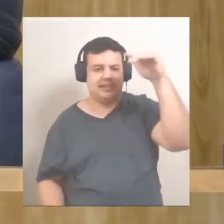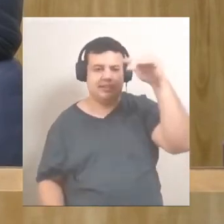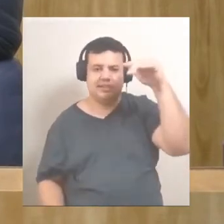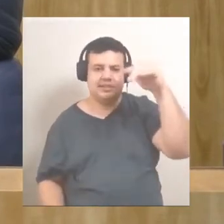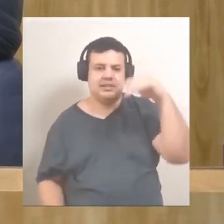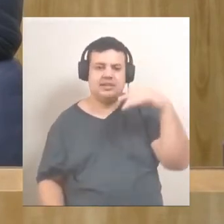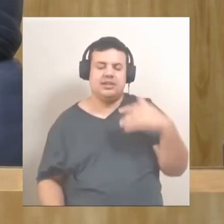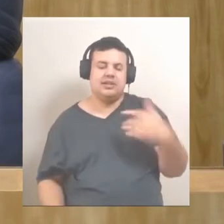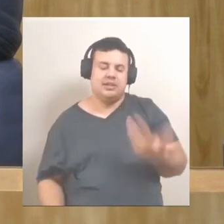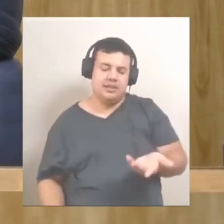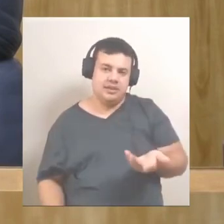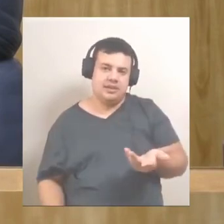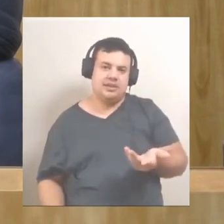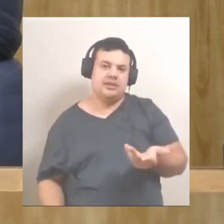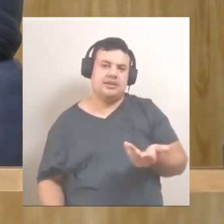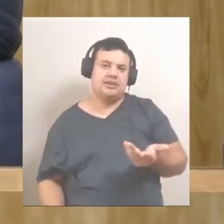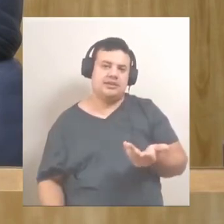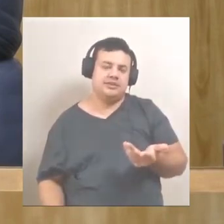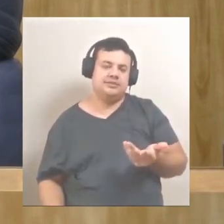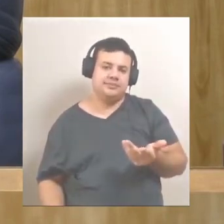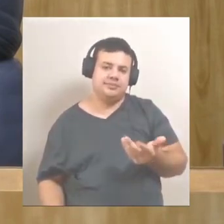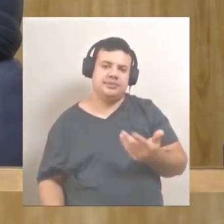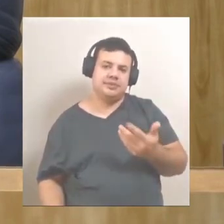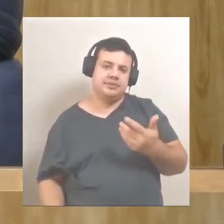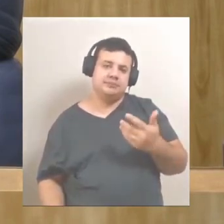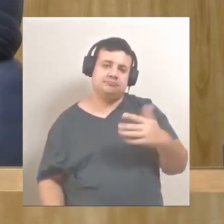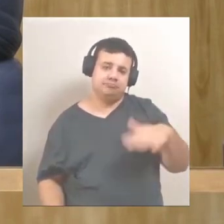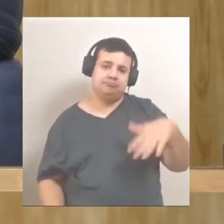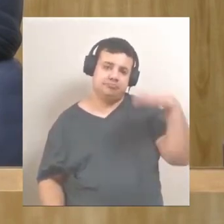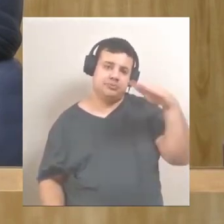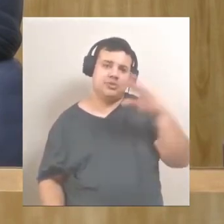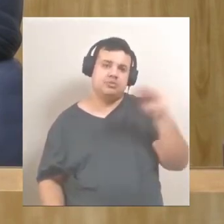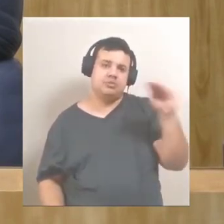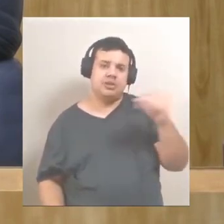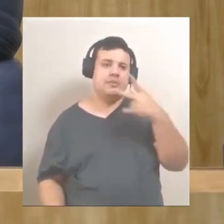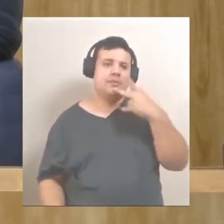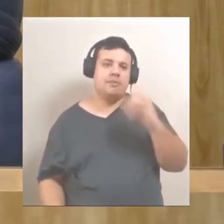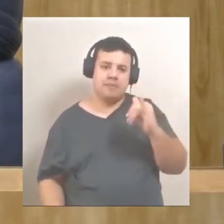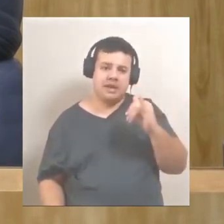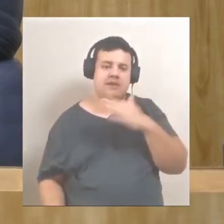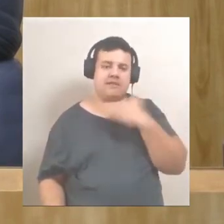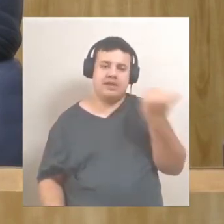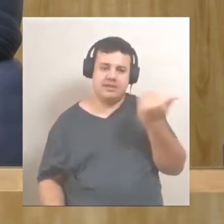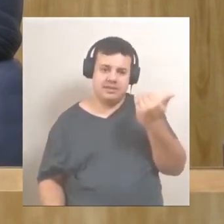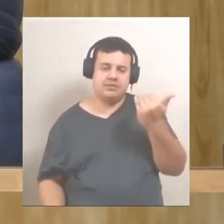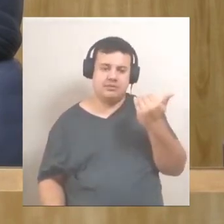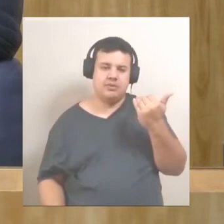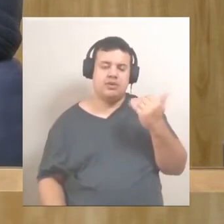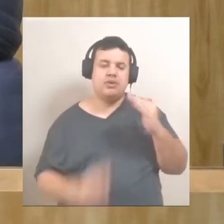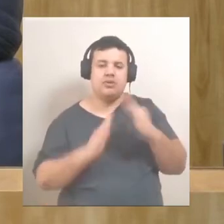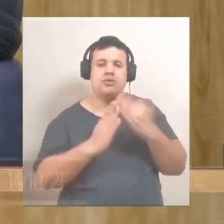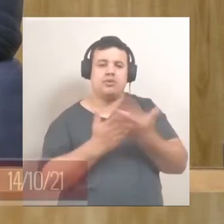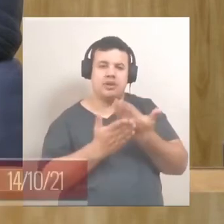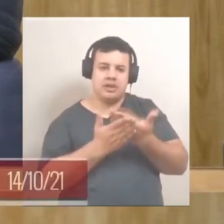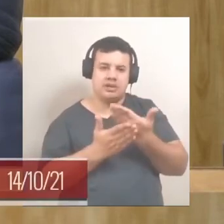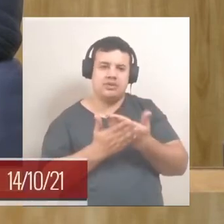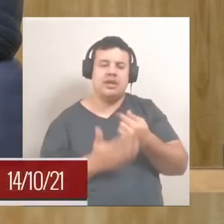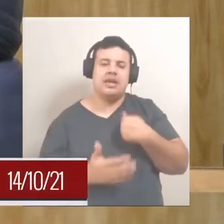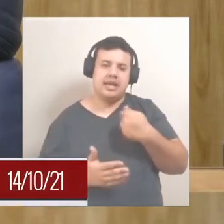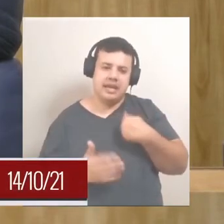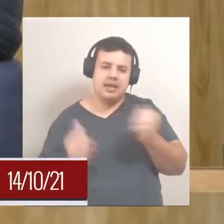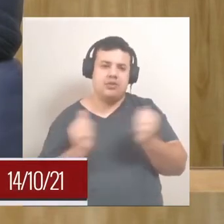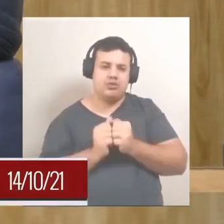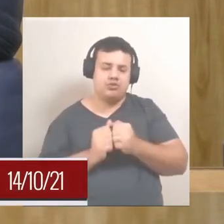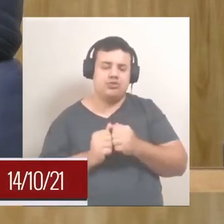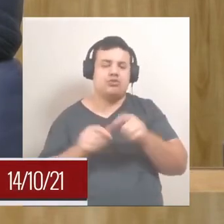lá um pouco mais velha. Quando meu pai faleceu, o Padre Moy não permitiu que nem eu, nem os meus irmãos deixássemos de